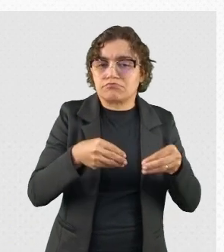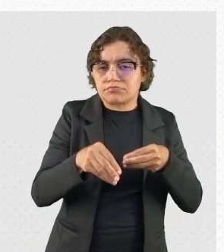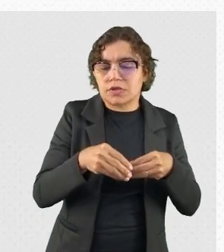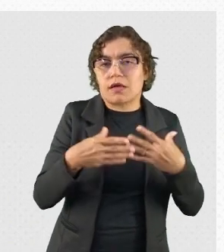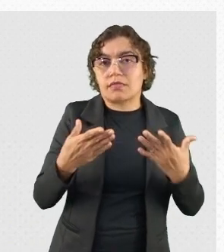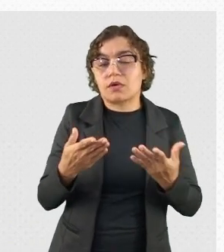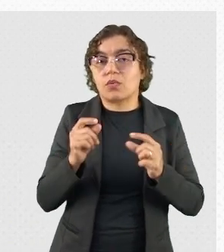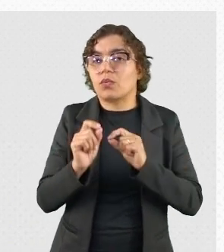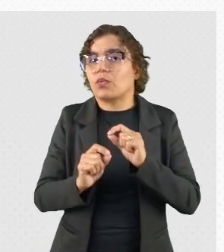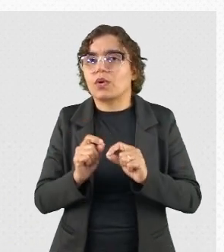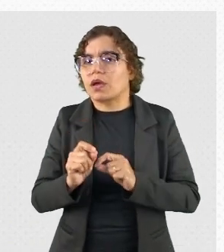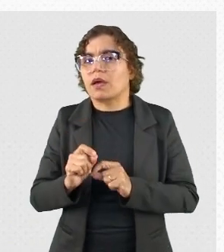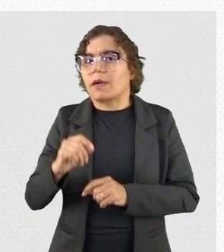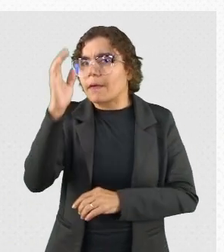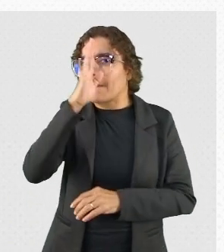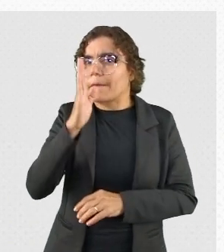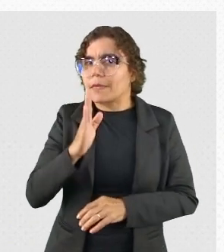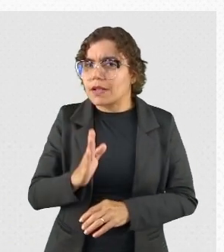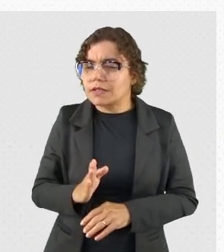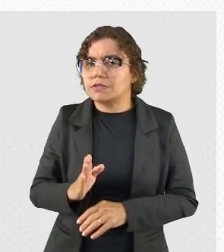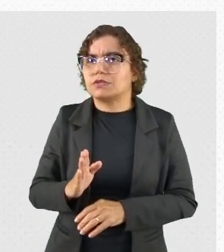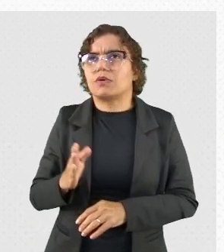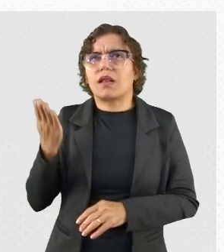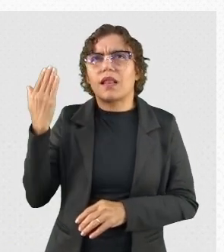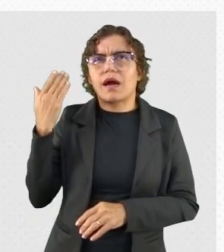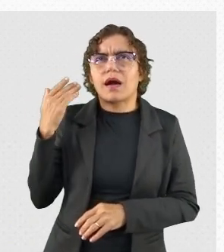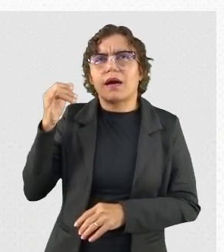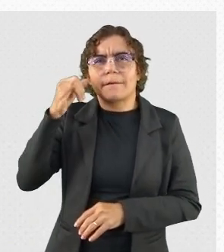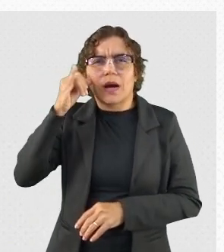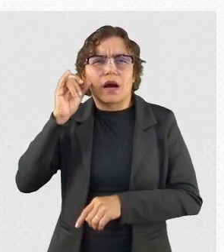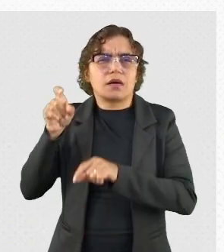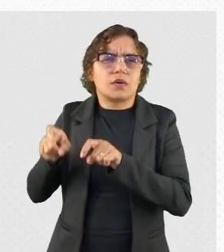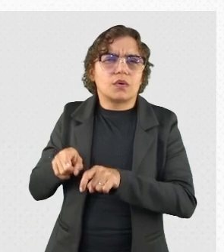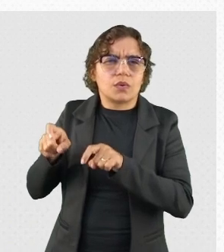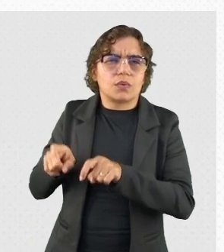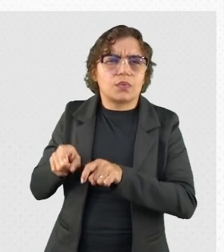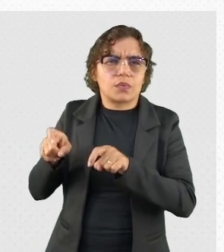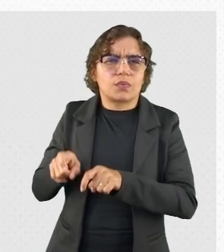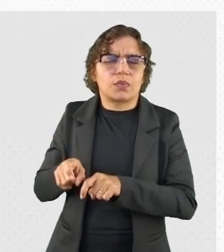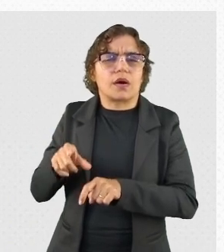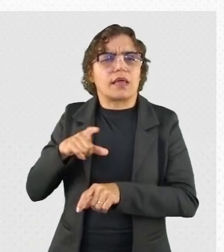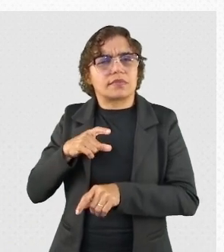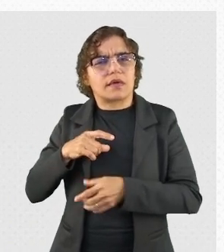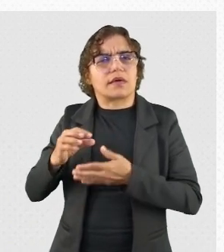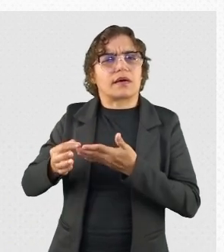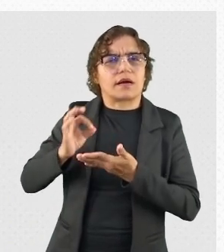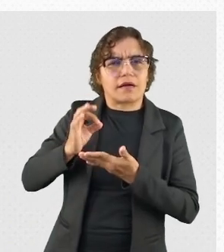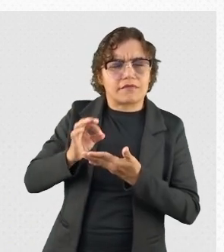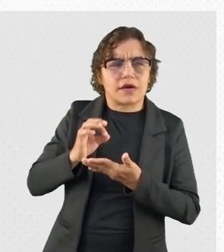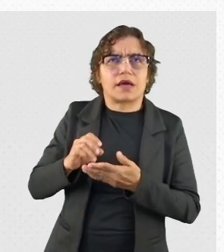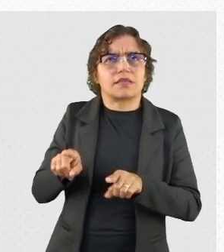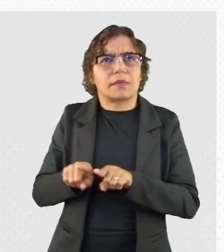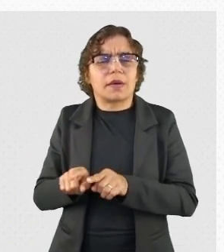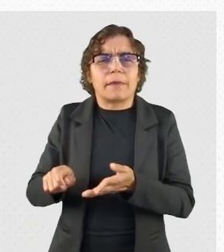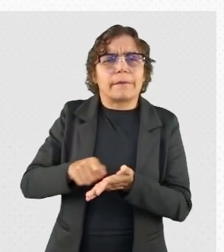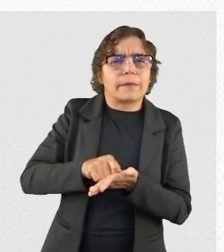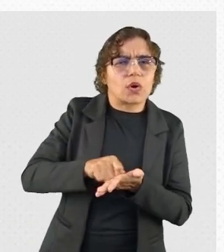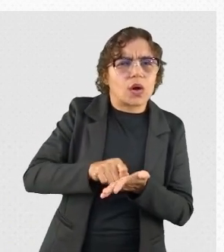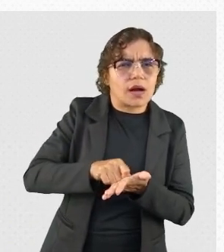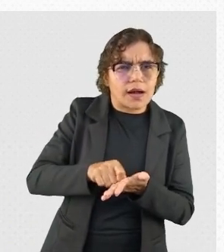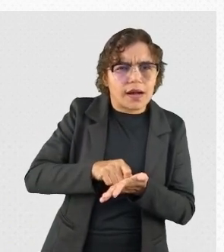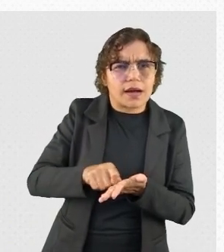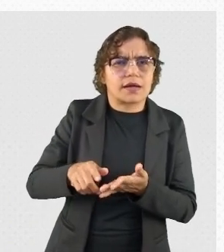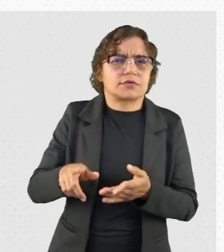naquele momento, economicamente falando, era agrário, ainda vendia commodities como produto que era o café, né, como a borracha, um pouco